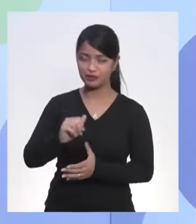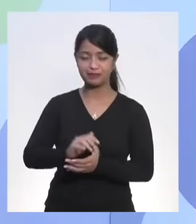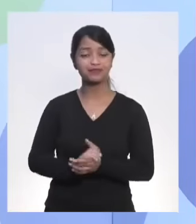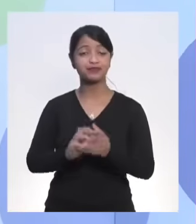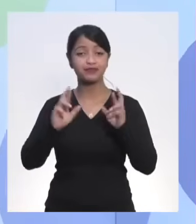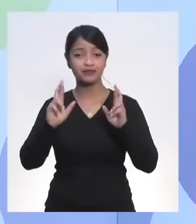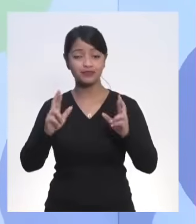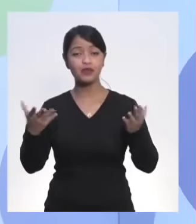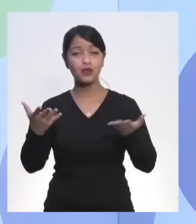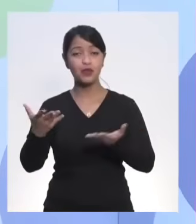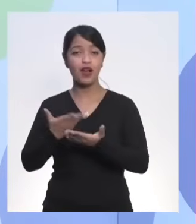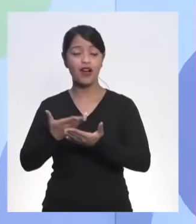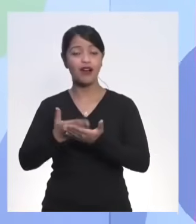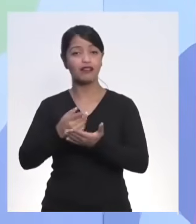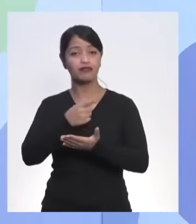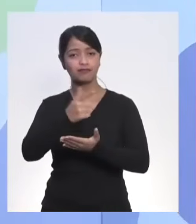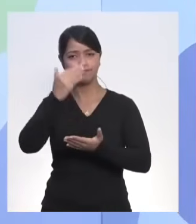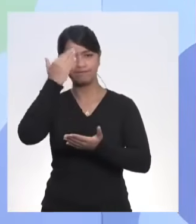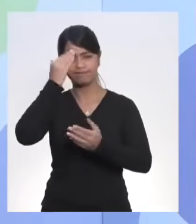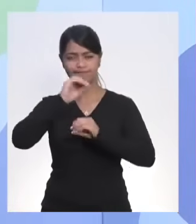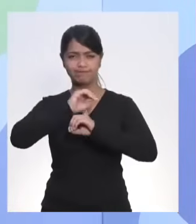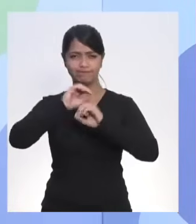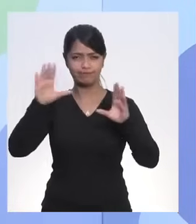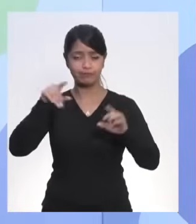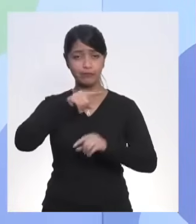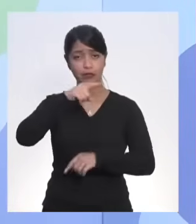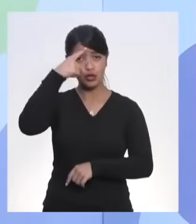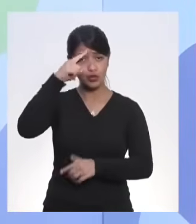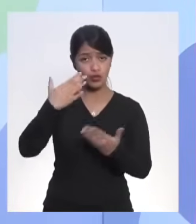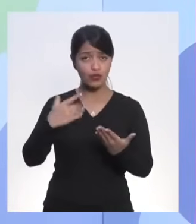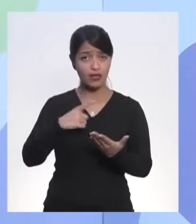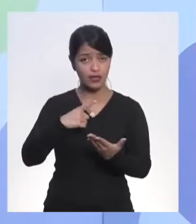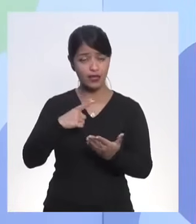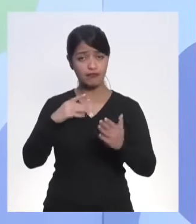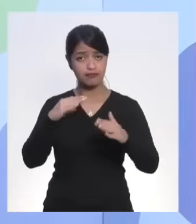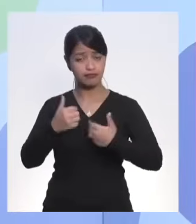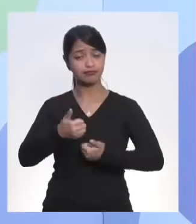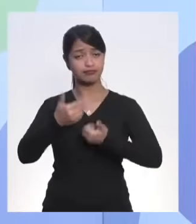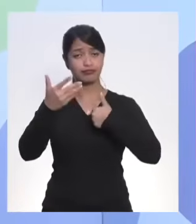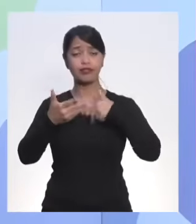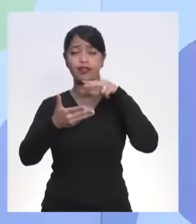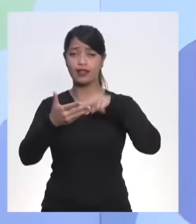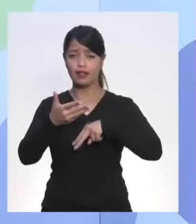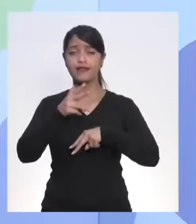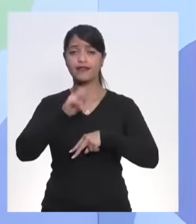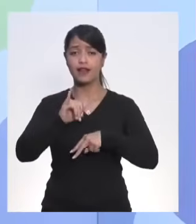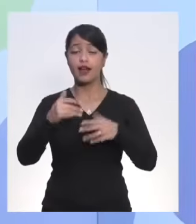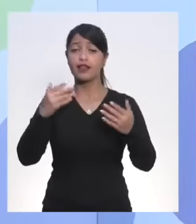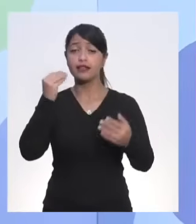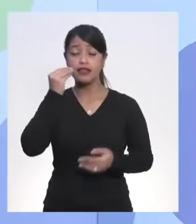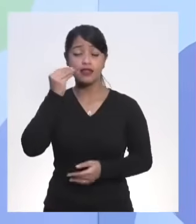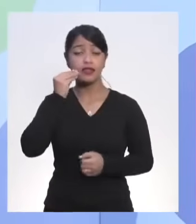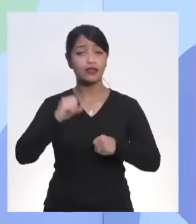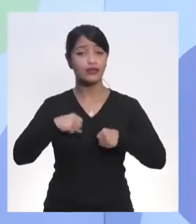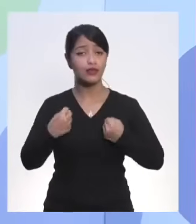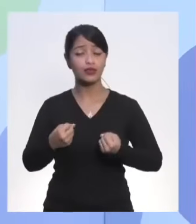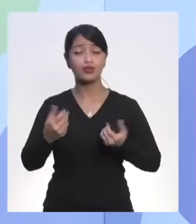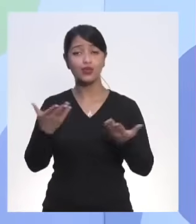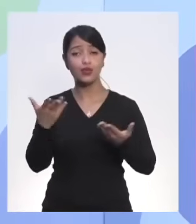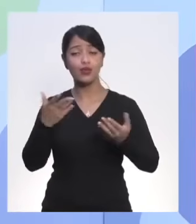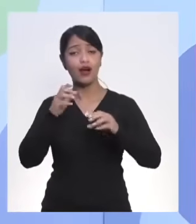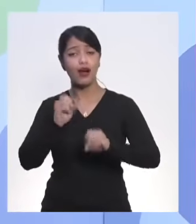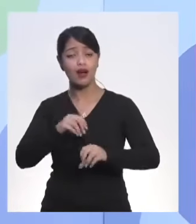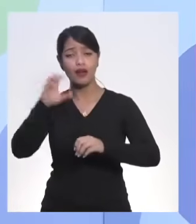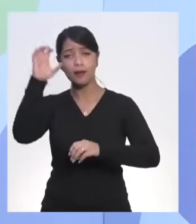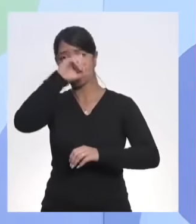dúvidas de vocês, se surgirem aqui no chat, para a gente poder tentar sair desse momento sem dúvida nenhuma, até